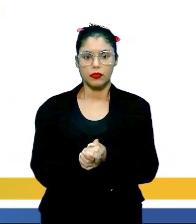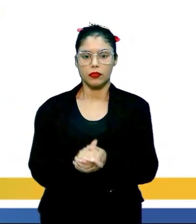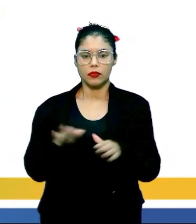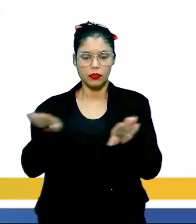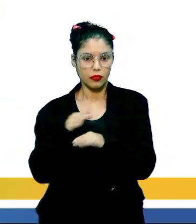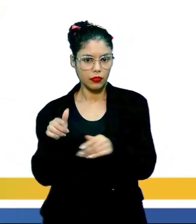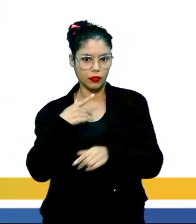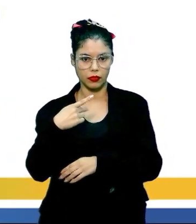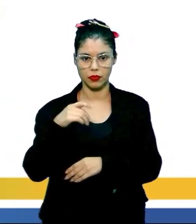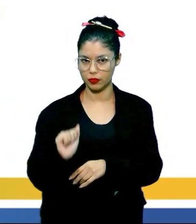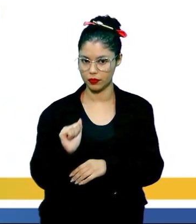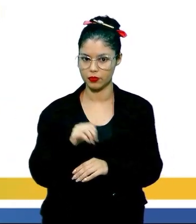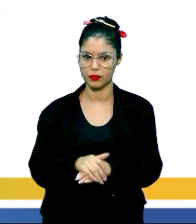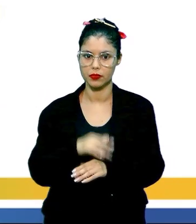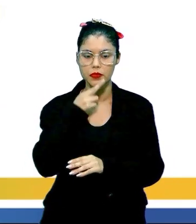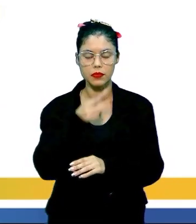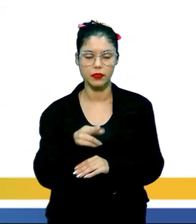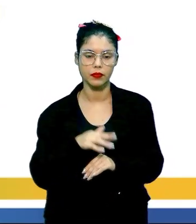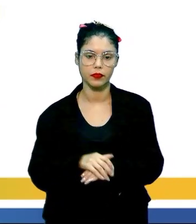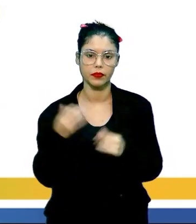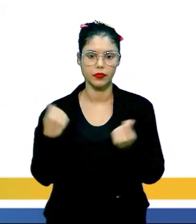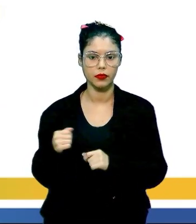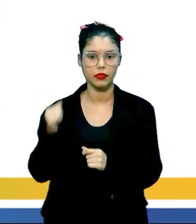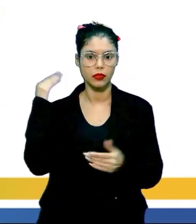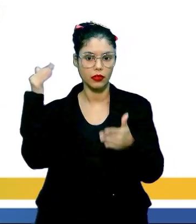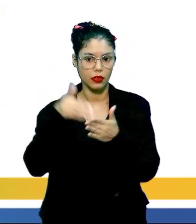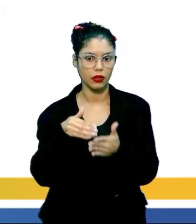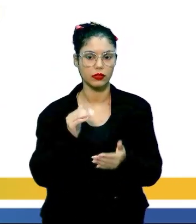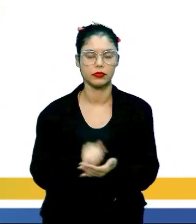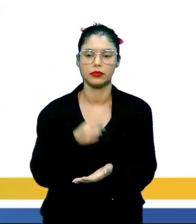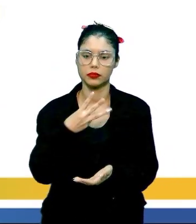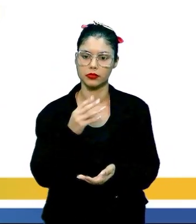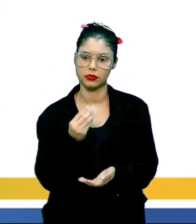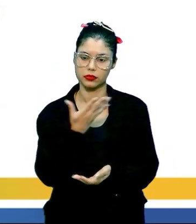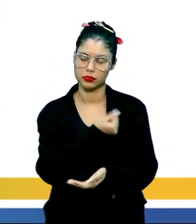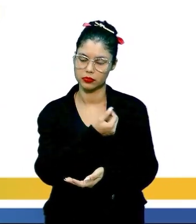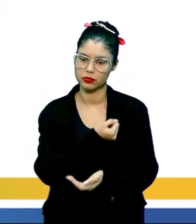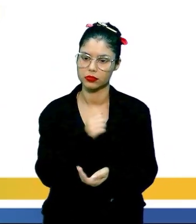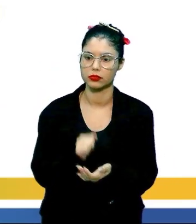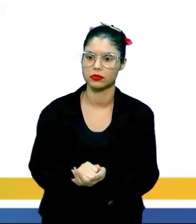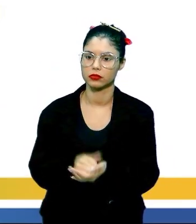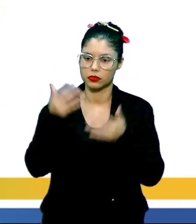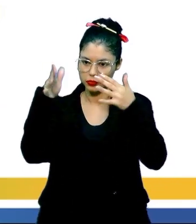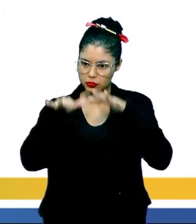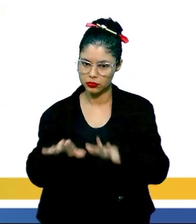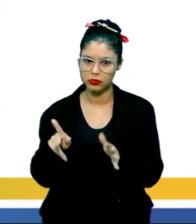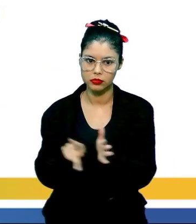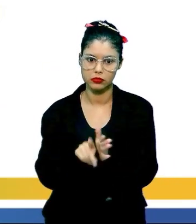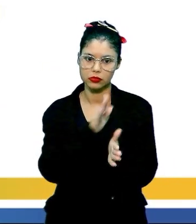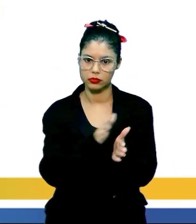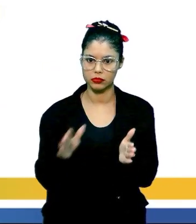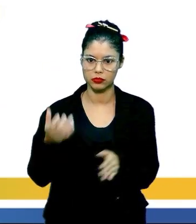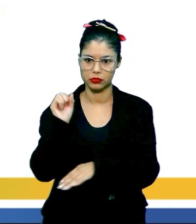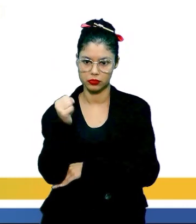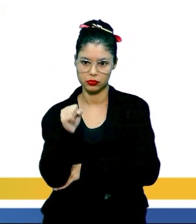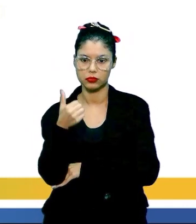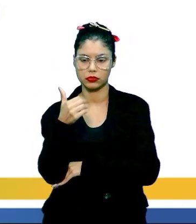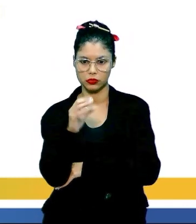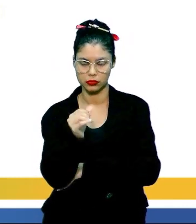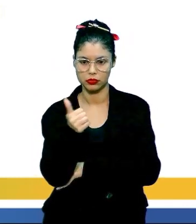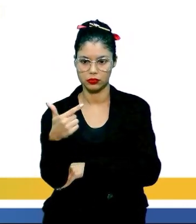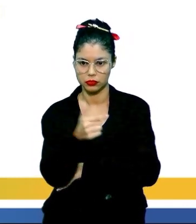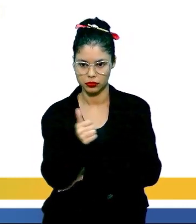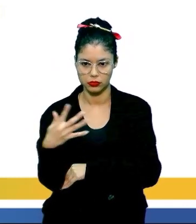trabalhar como PA. Resolução. Precisamos determinar os 30 números pares naturais consecutivos. Então, é 8,